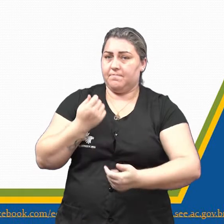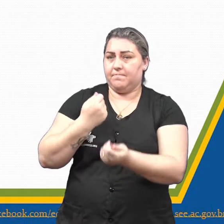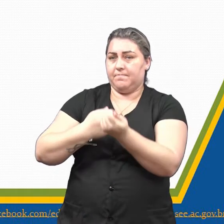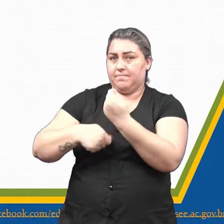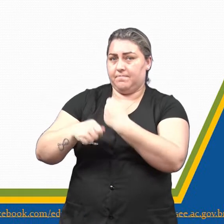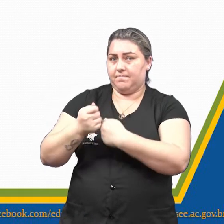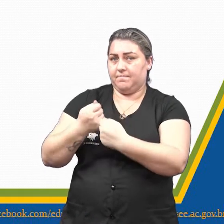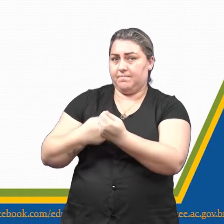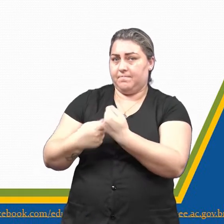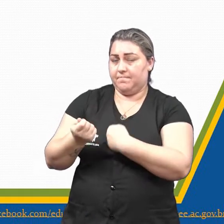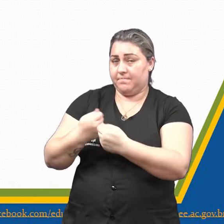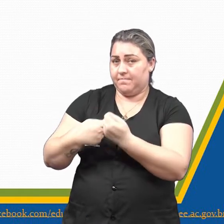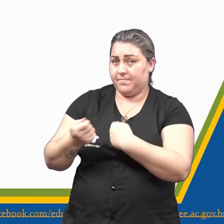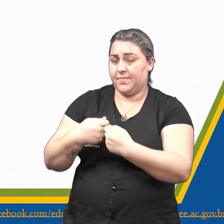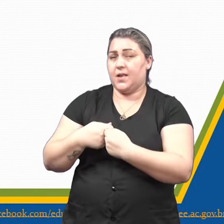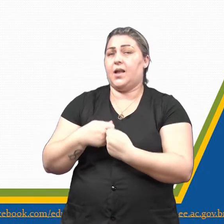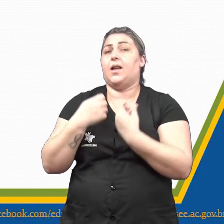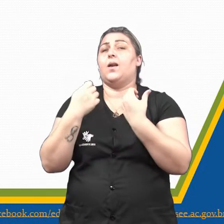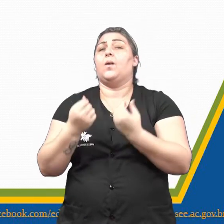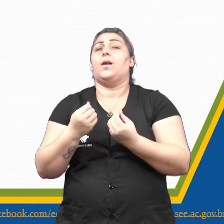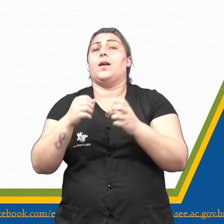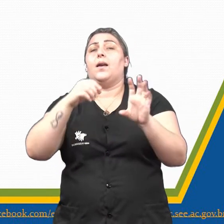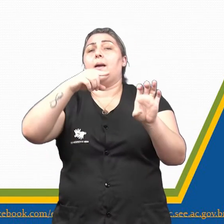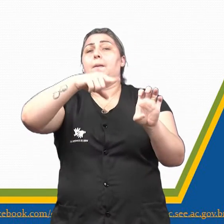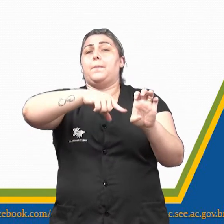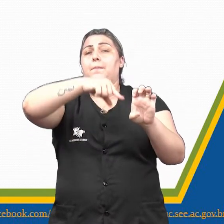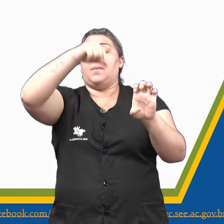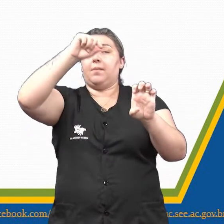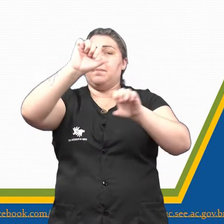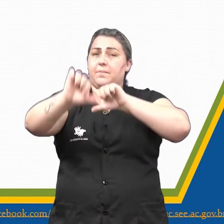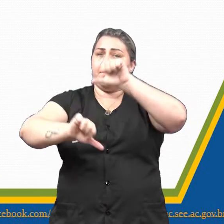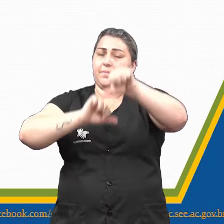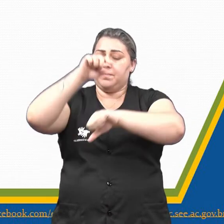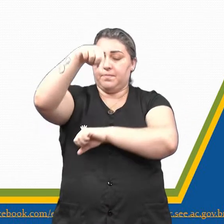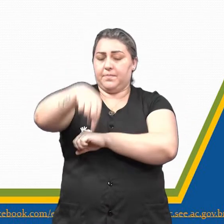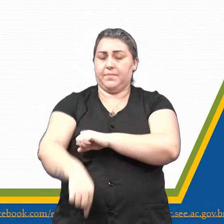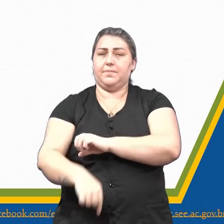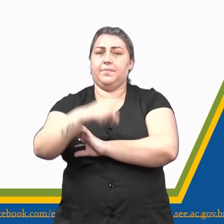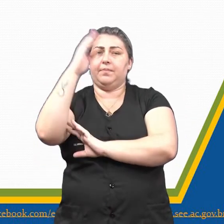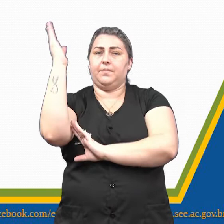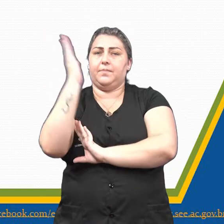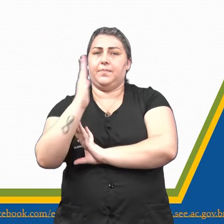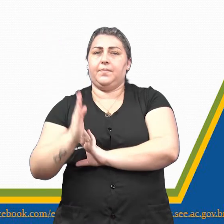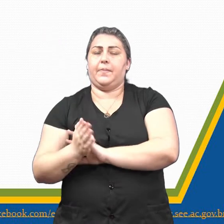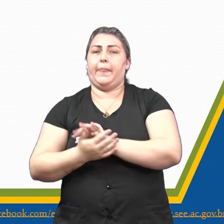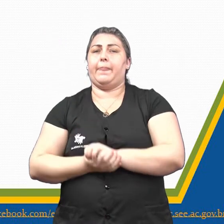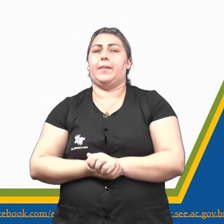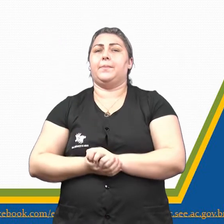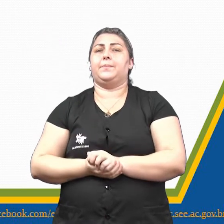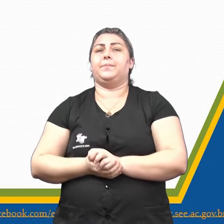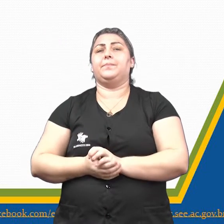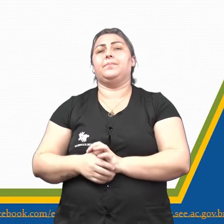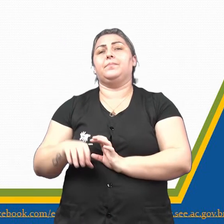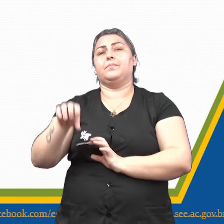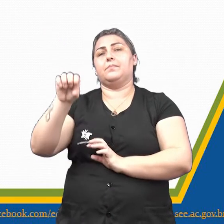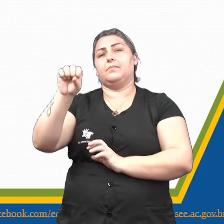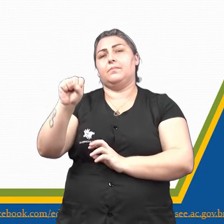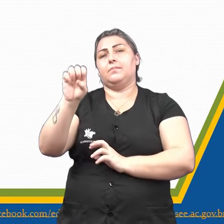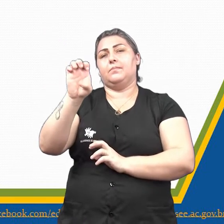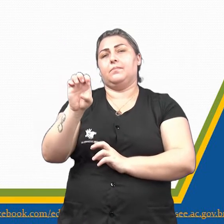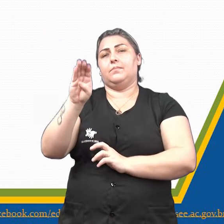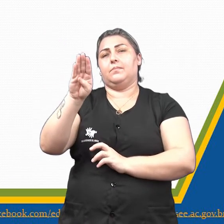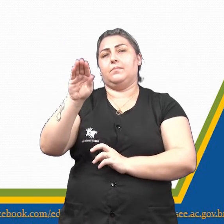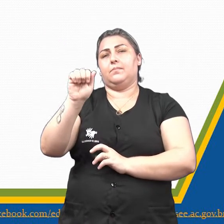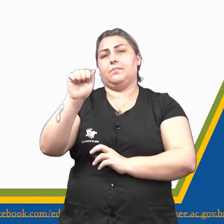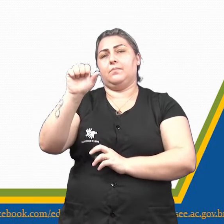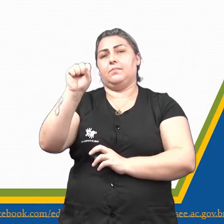Marquês de Pombal era o quê? Empreender grandes mudanças aqui no Brasil. Então, Sebastião José de Carvalho